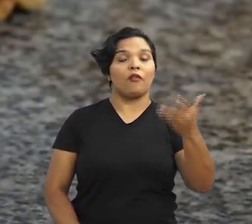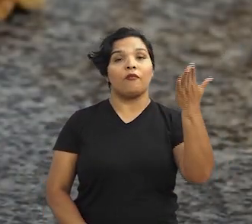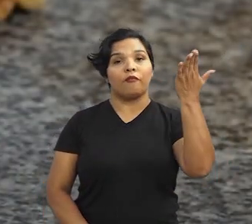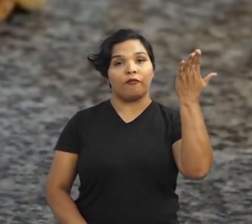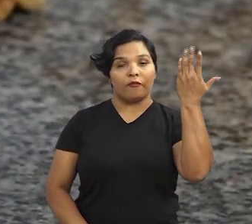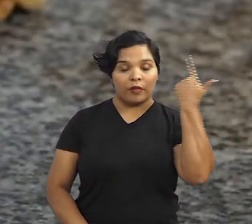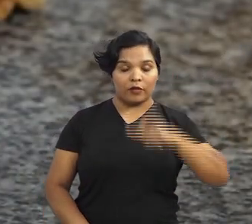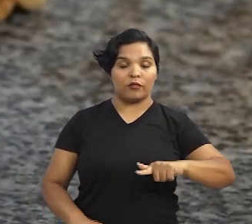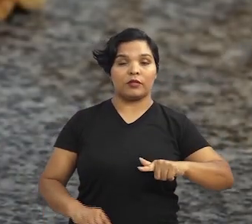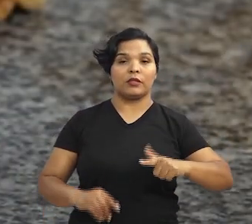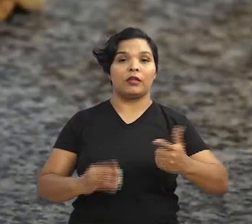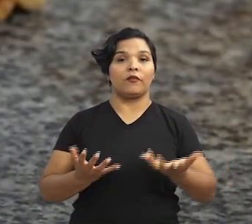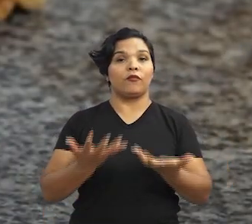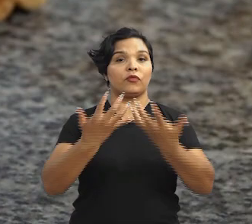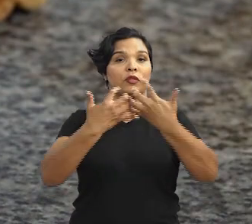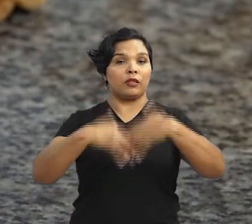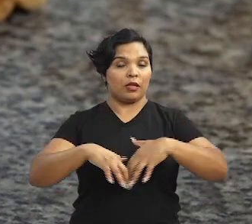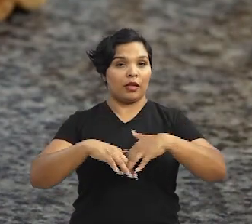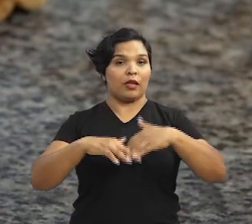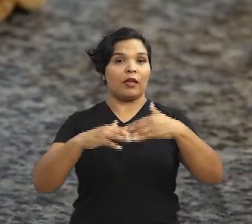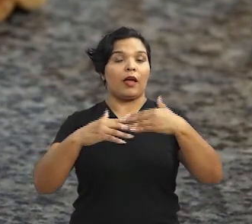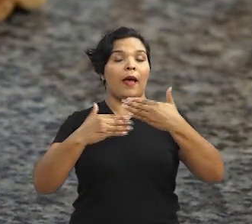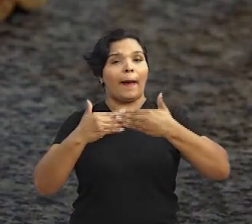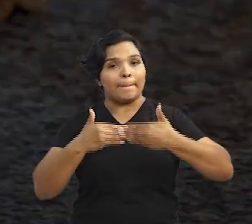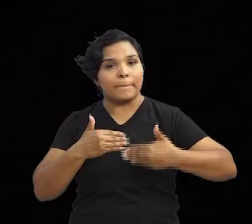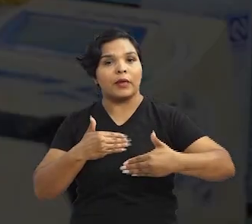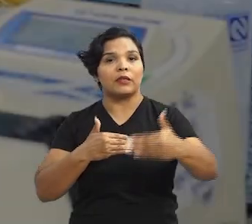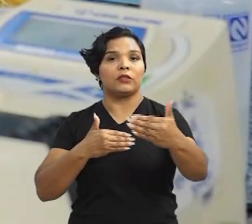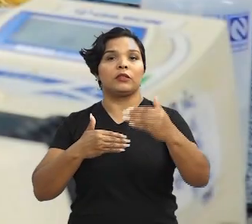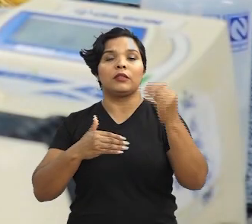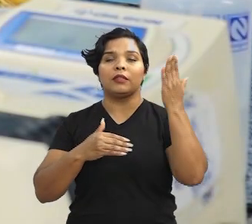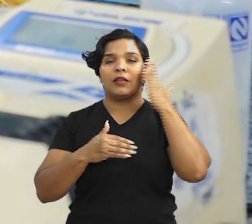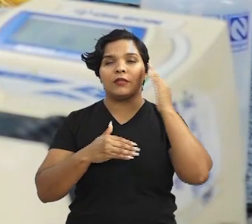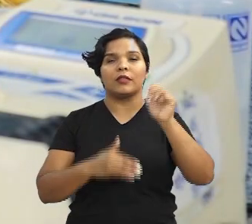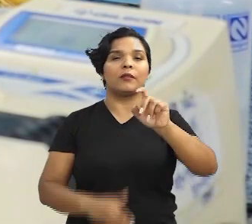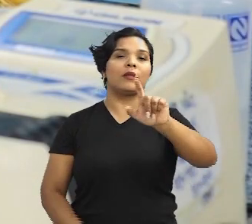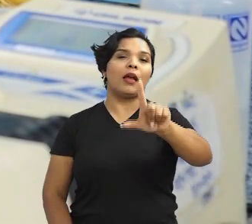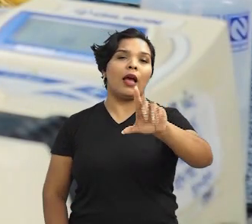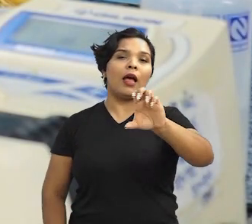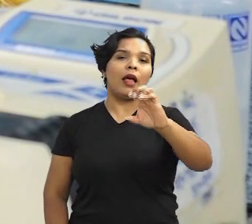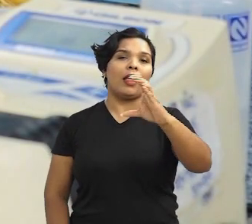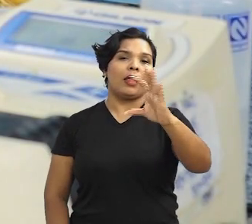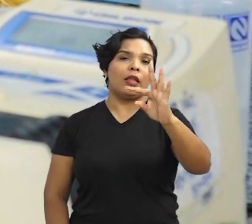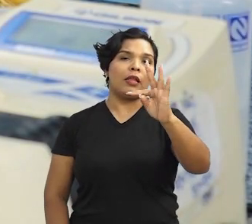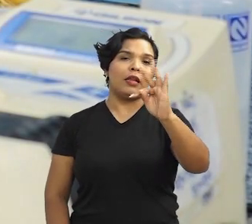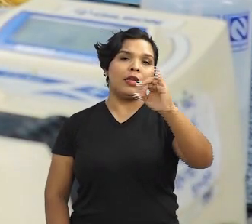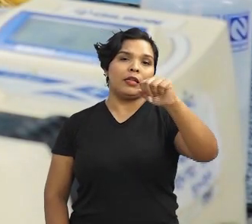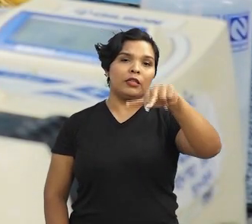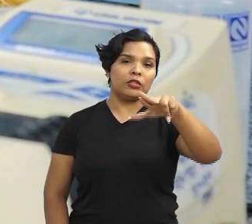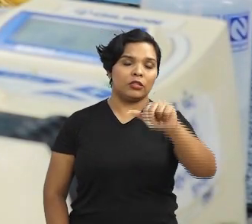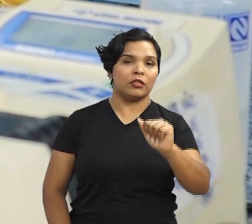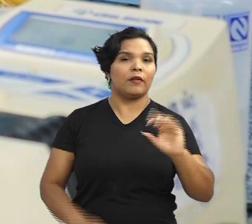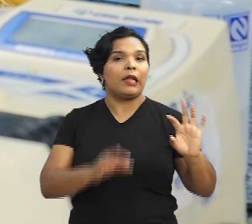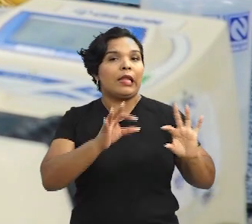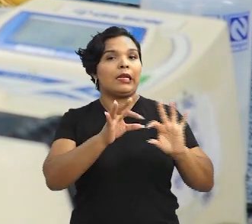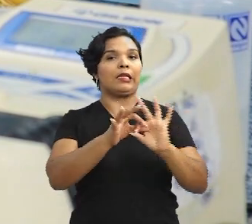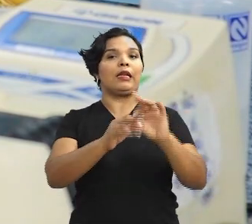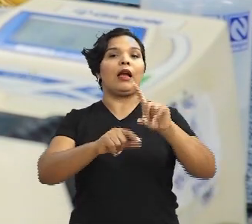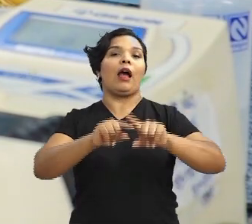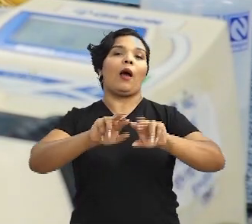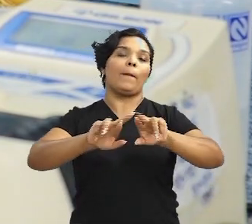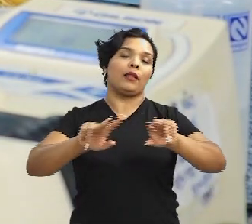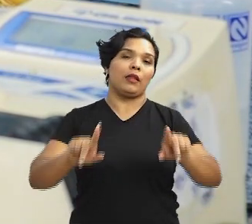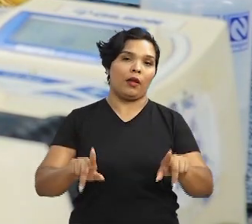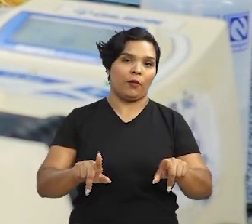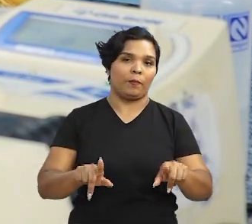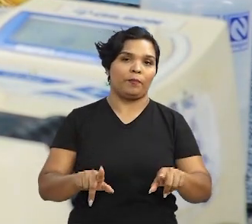conseguir funcionalizar ele a partir de uma condição que eu sei que a minha lectina vai poder se ligar a esse composto.